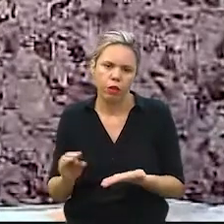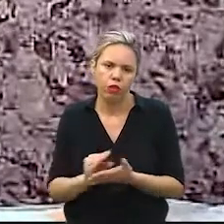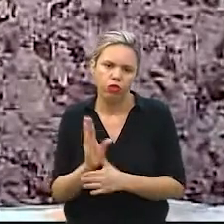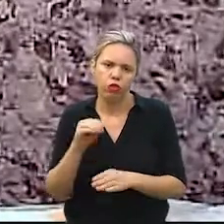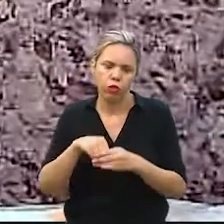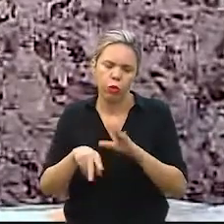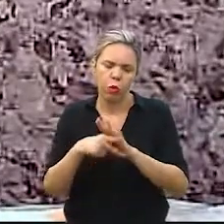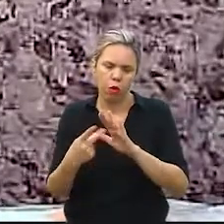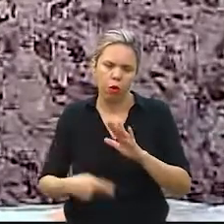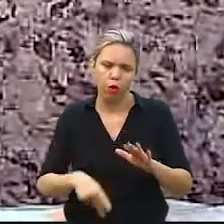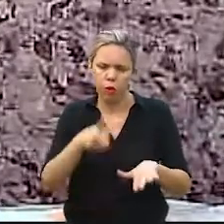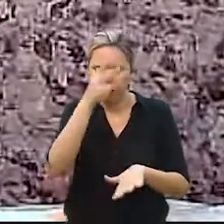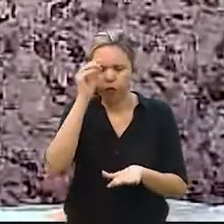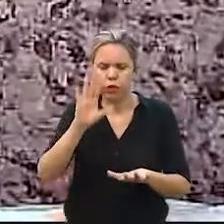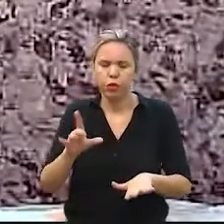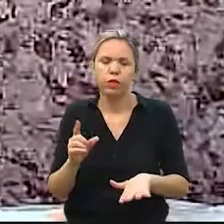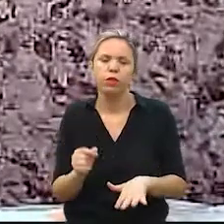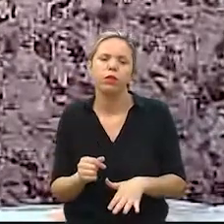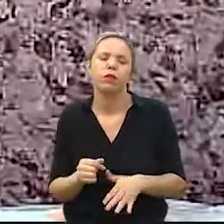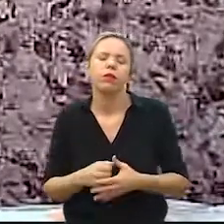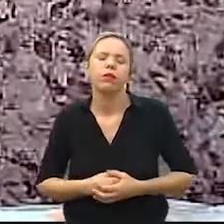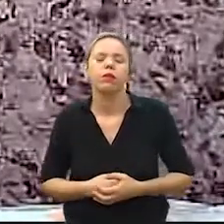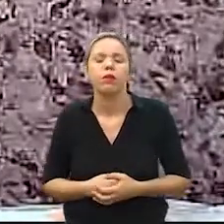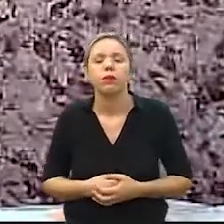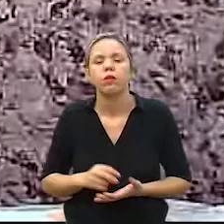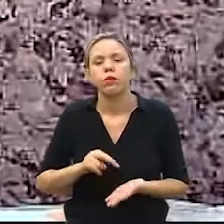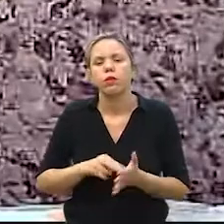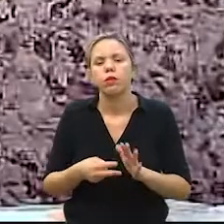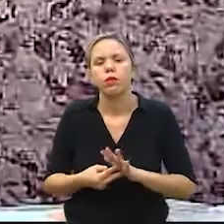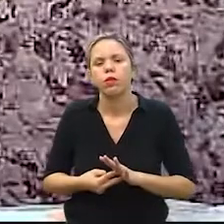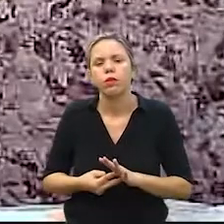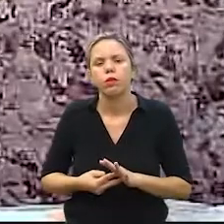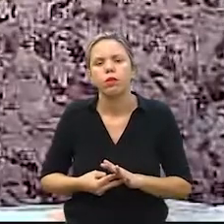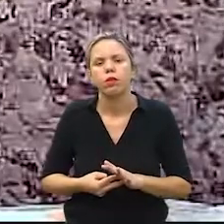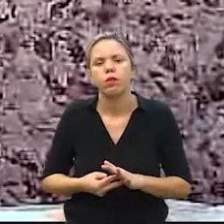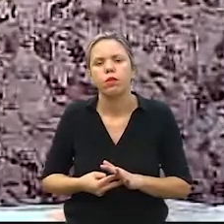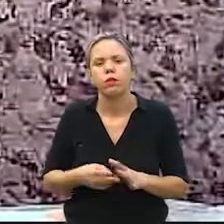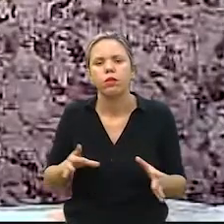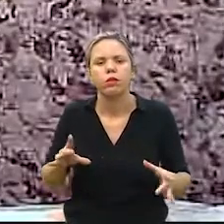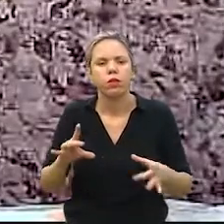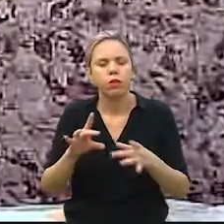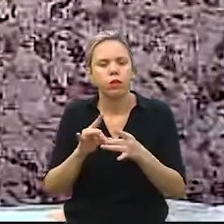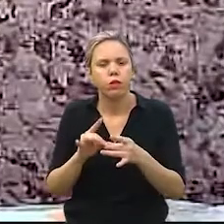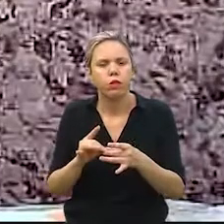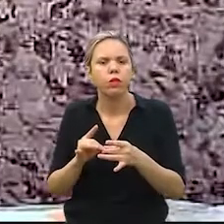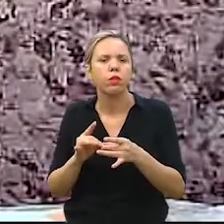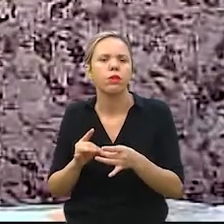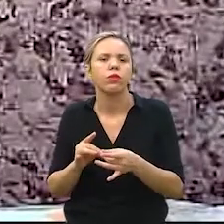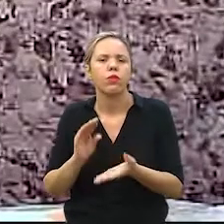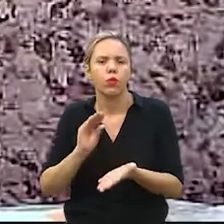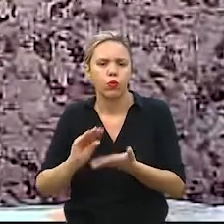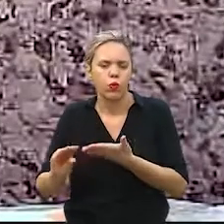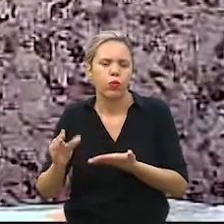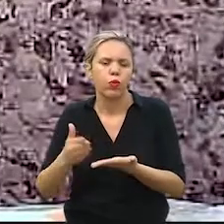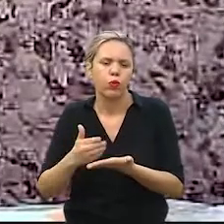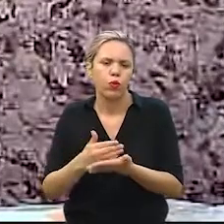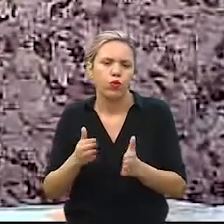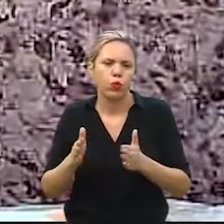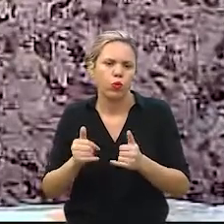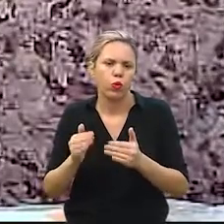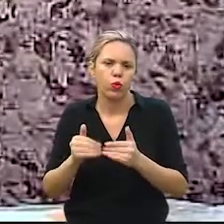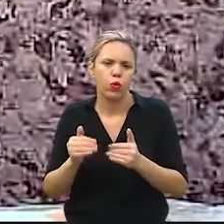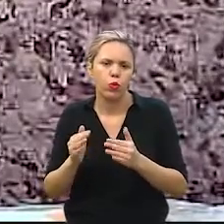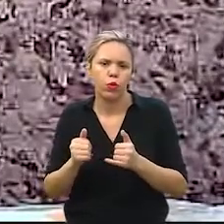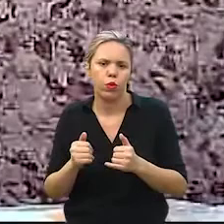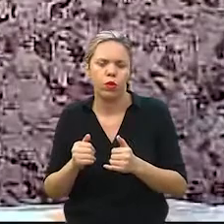O grosso das receitas de capital são provenientes de convênios, ou de financiamentos, ou de empréstimos,